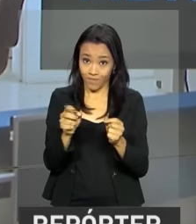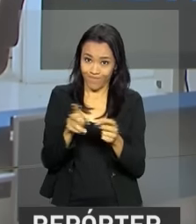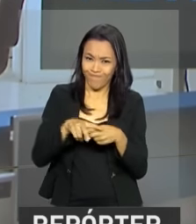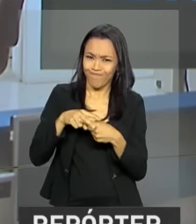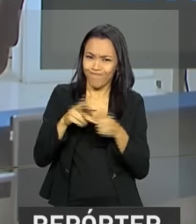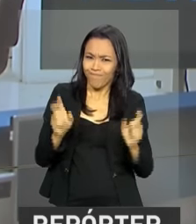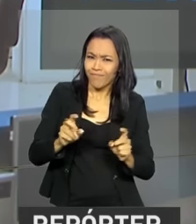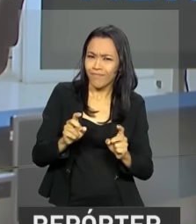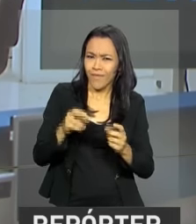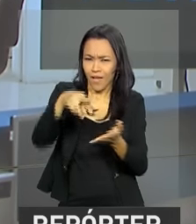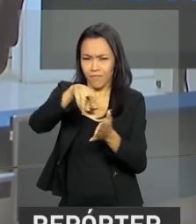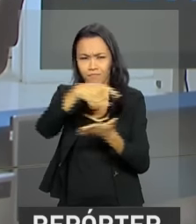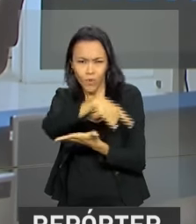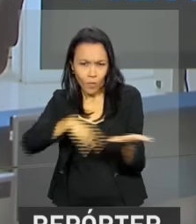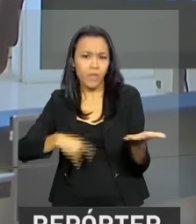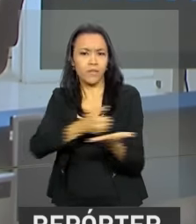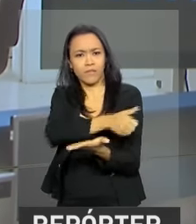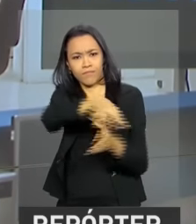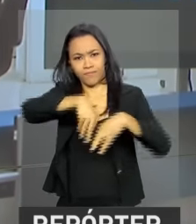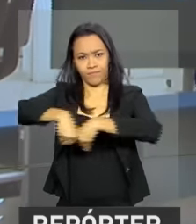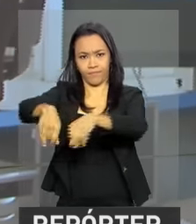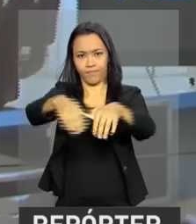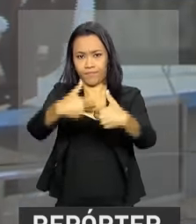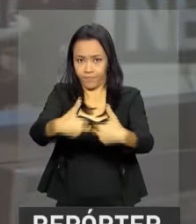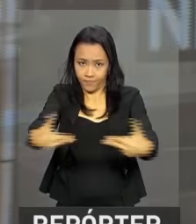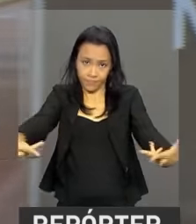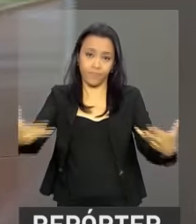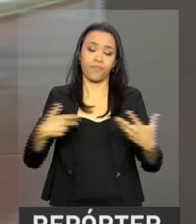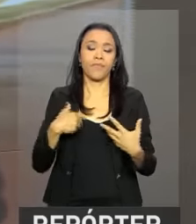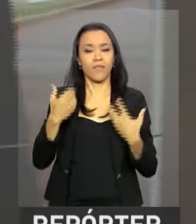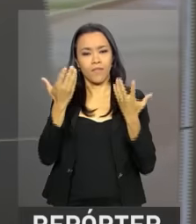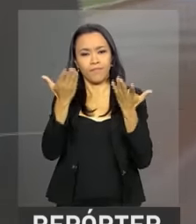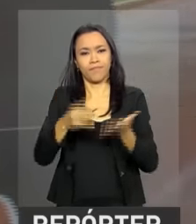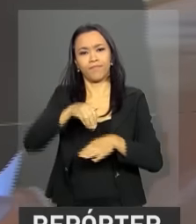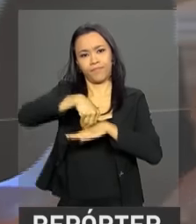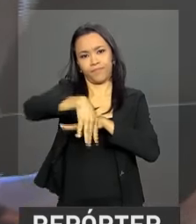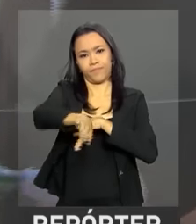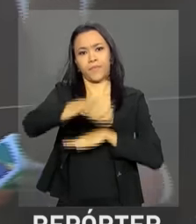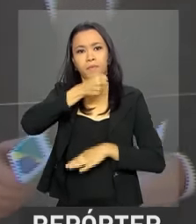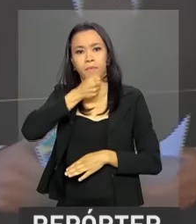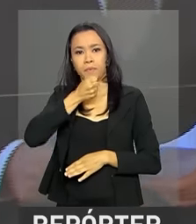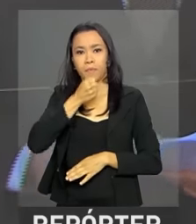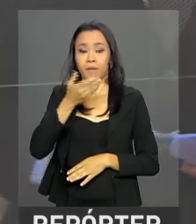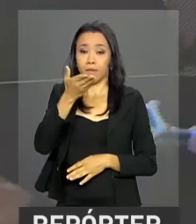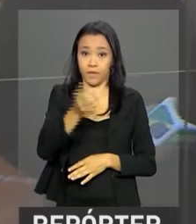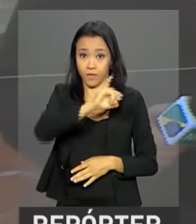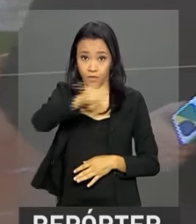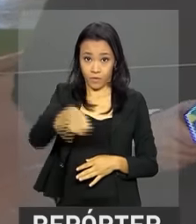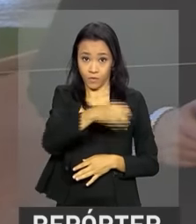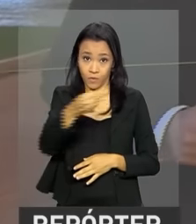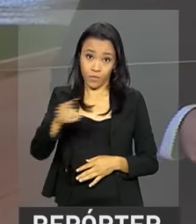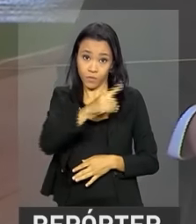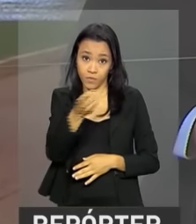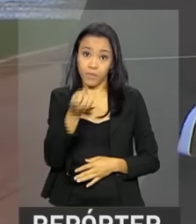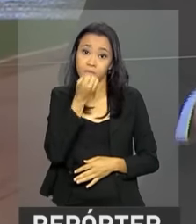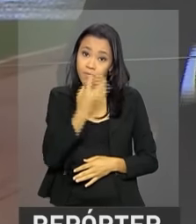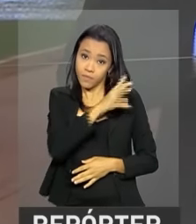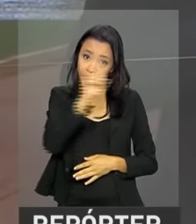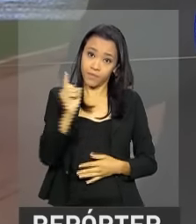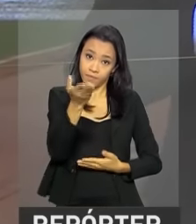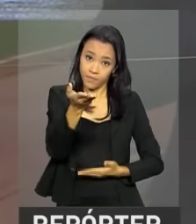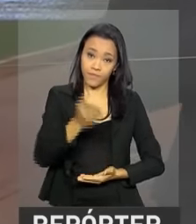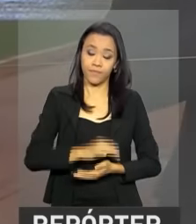então conversar com o repórter João Pedro Neto que traz as informações pra gente ao vivo do Palácio do Planalto João Pedro Bom dia